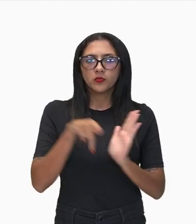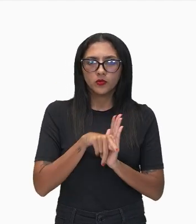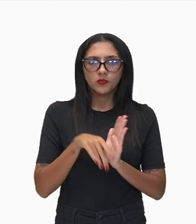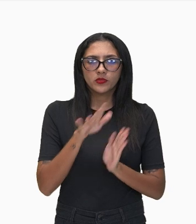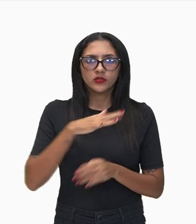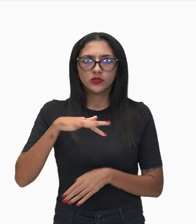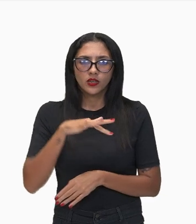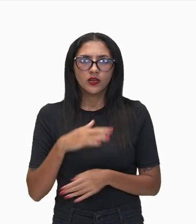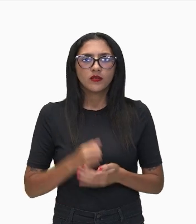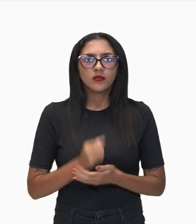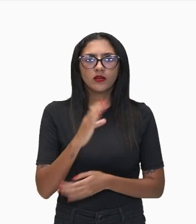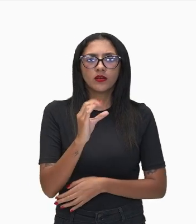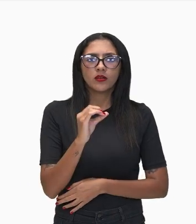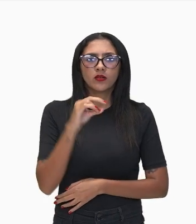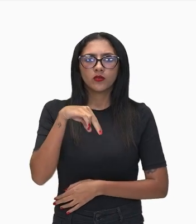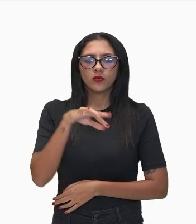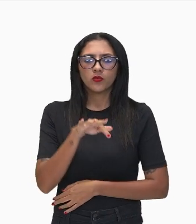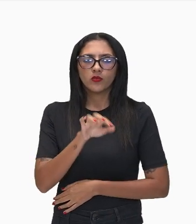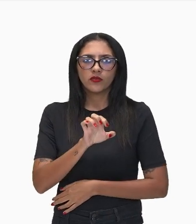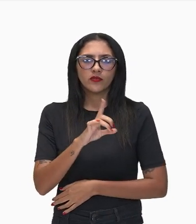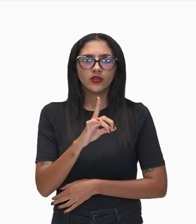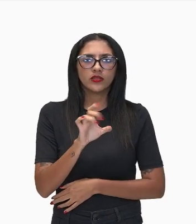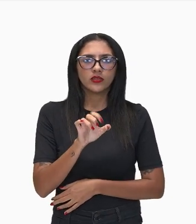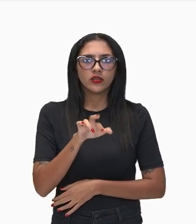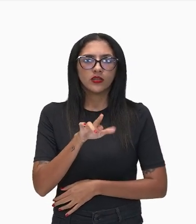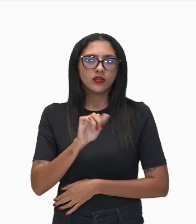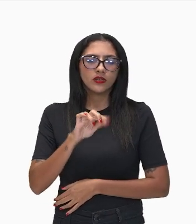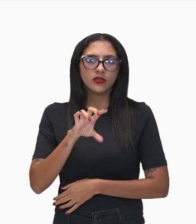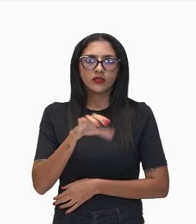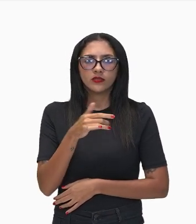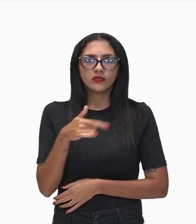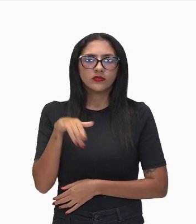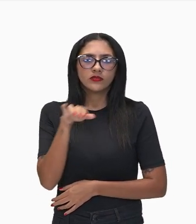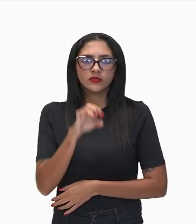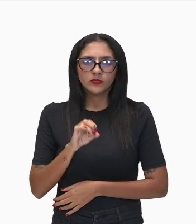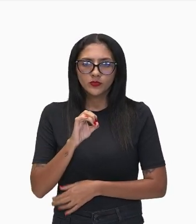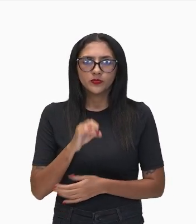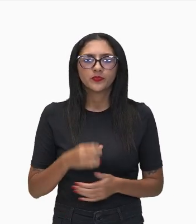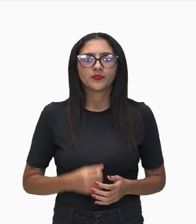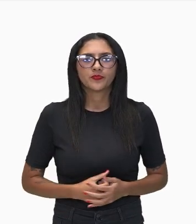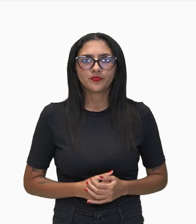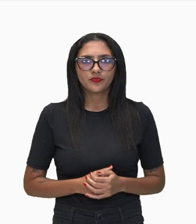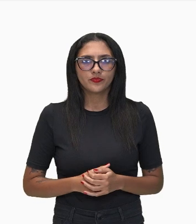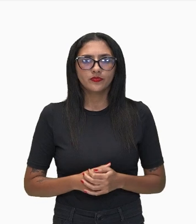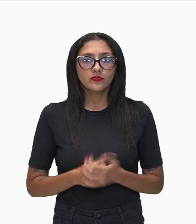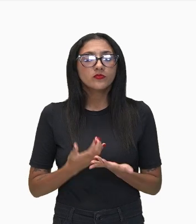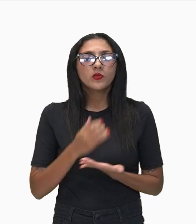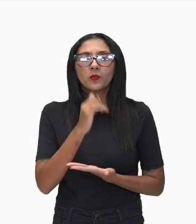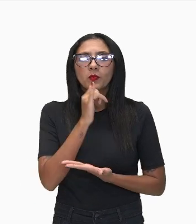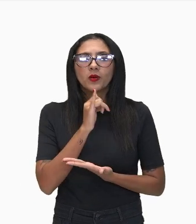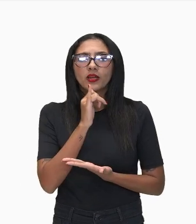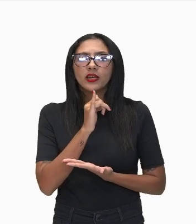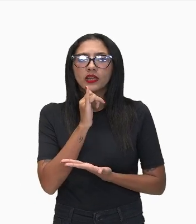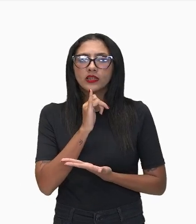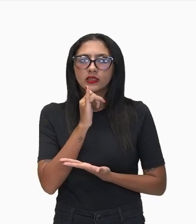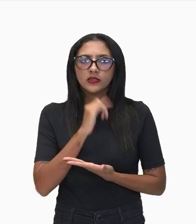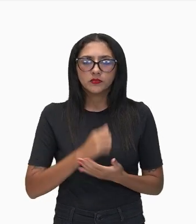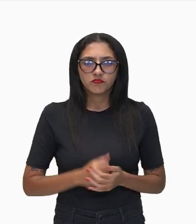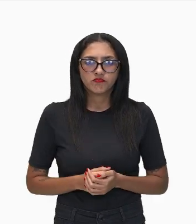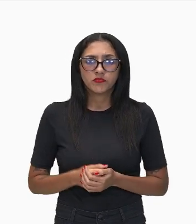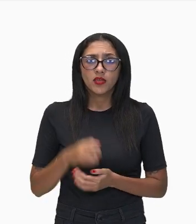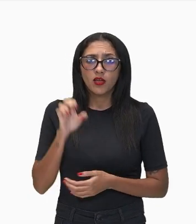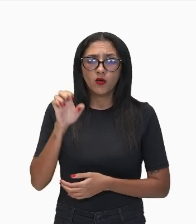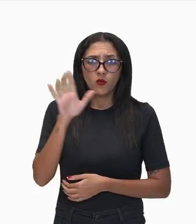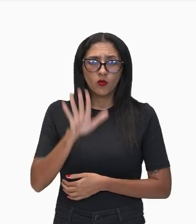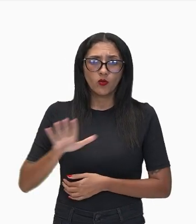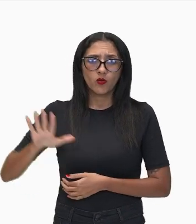do Estado Nacional, que são a confederação, né? E aí nós podemos usar como exemplo a União Europeia, que